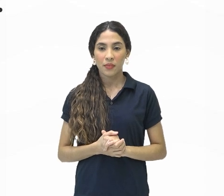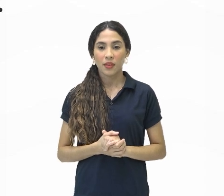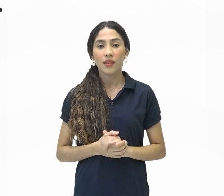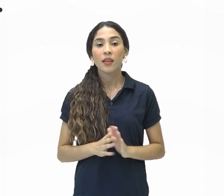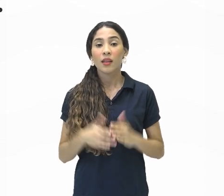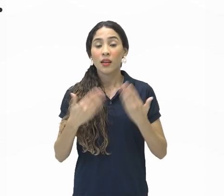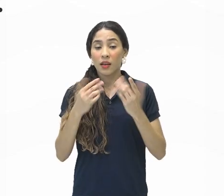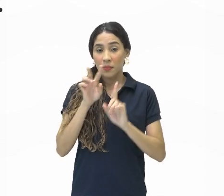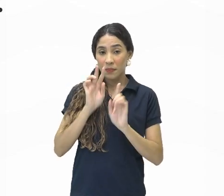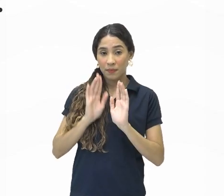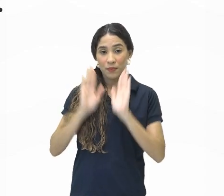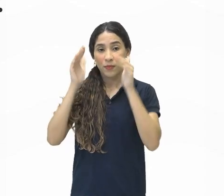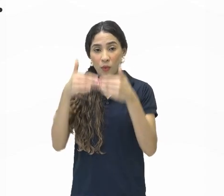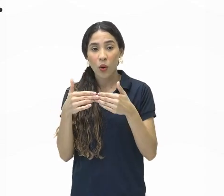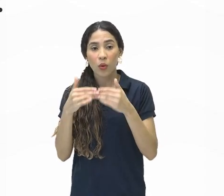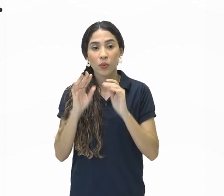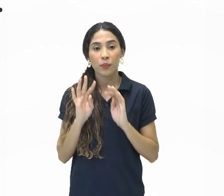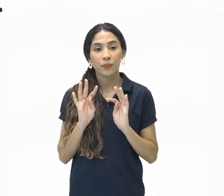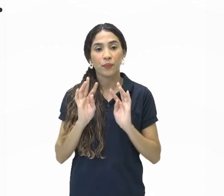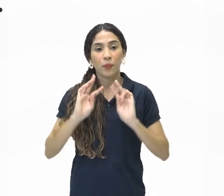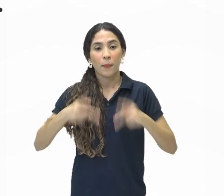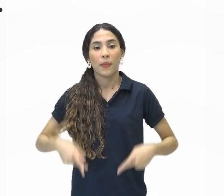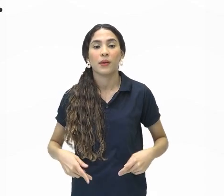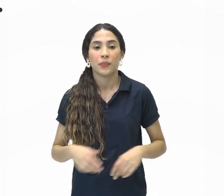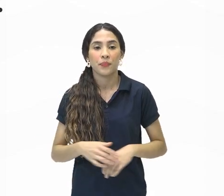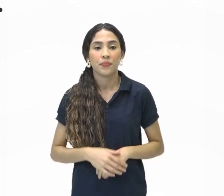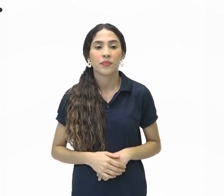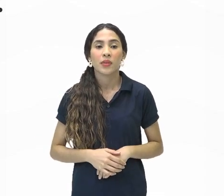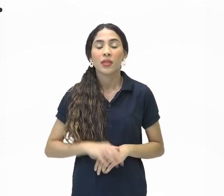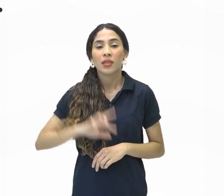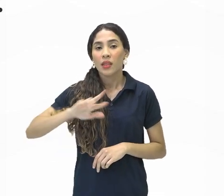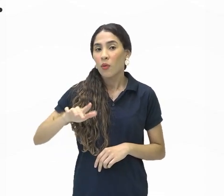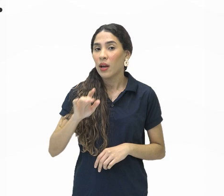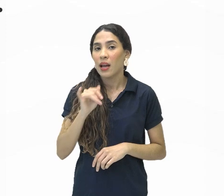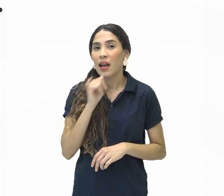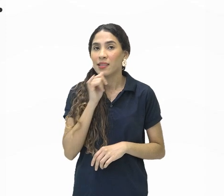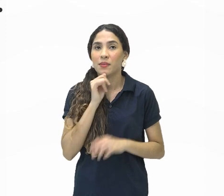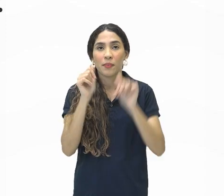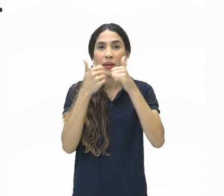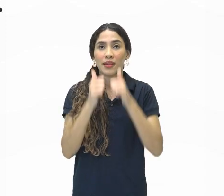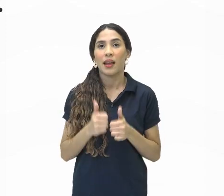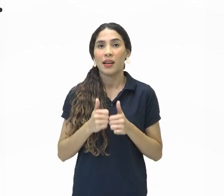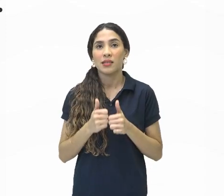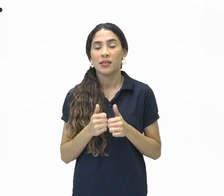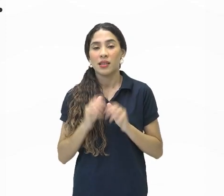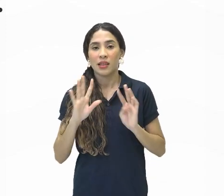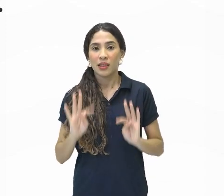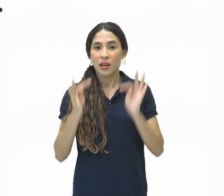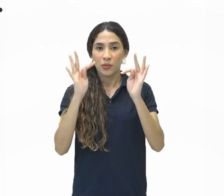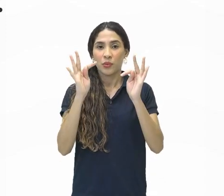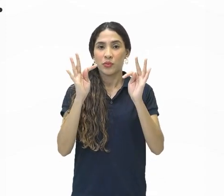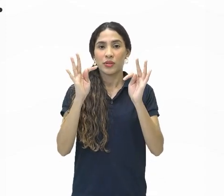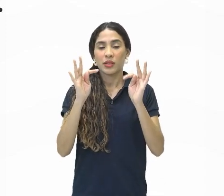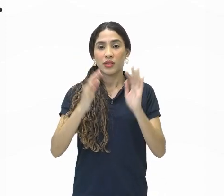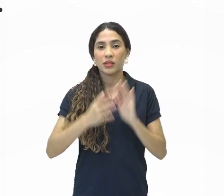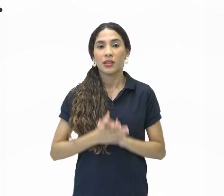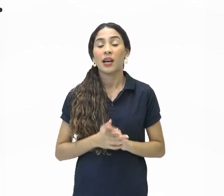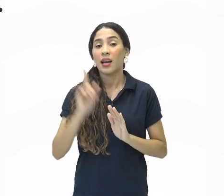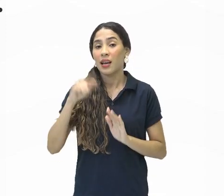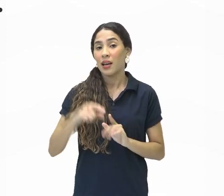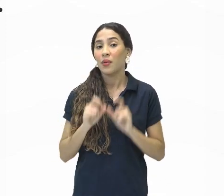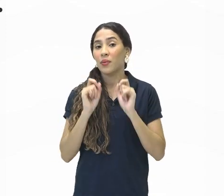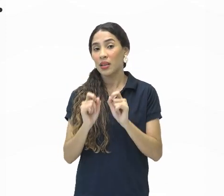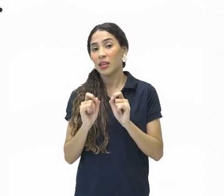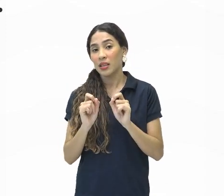olhar voltado para o trabalho humano. A gente não está aqui fazendo uma análise sobre a tecnologia, né? Nós estamos